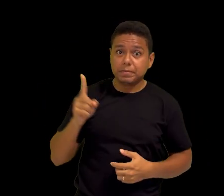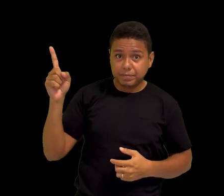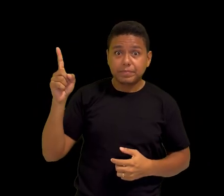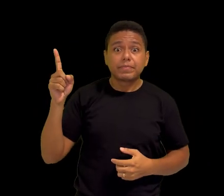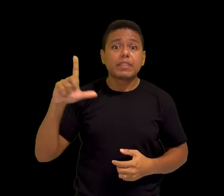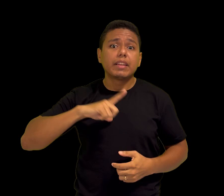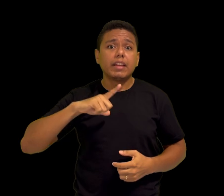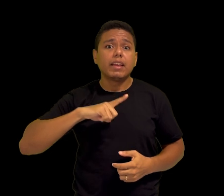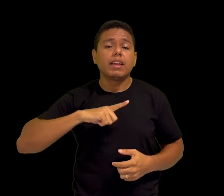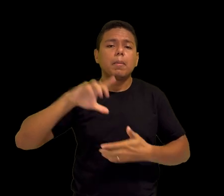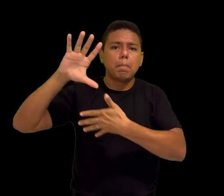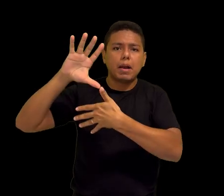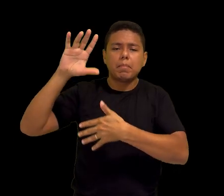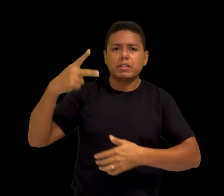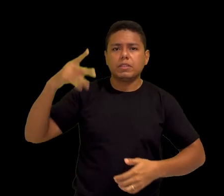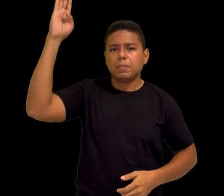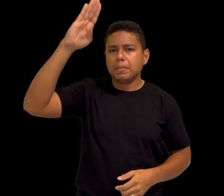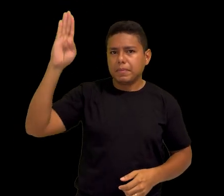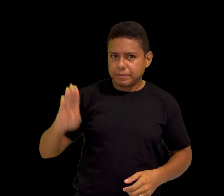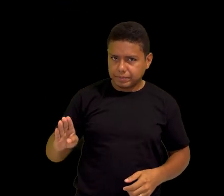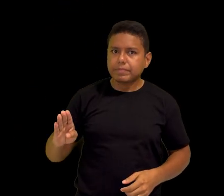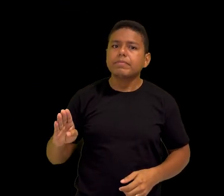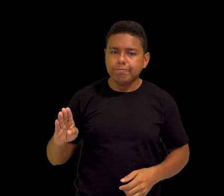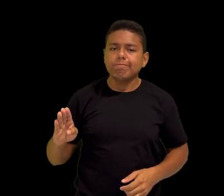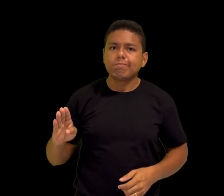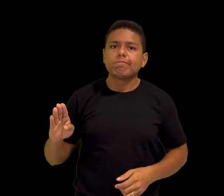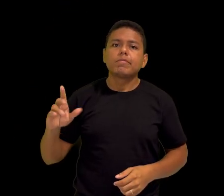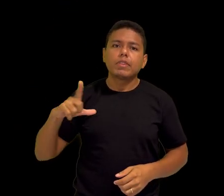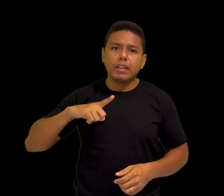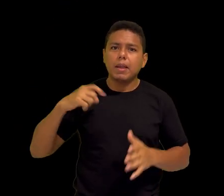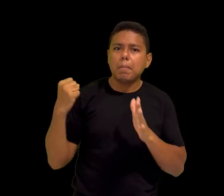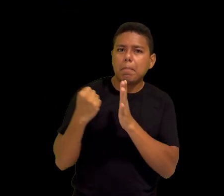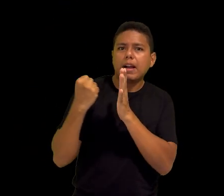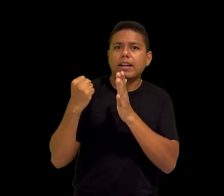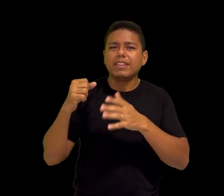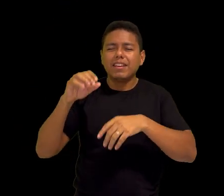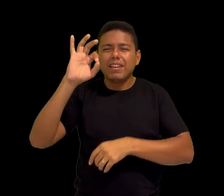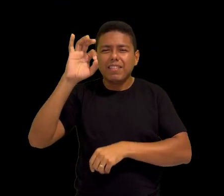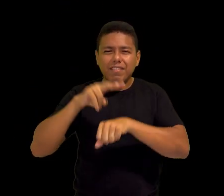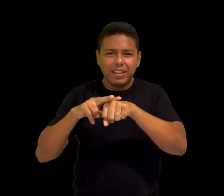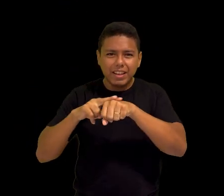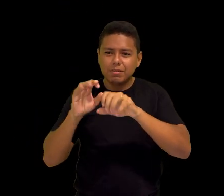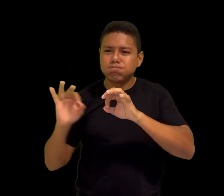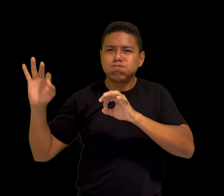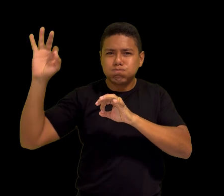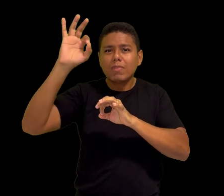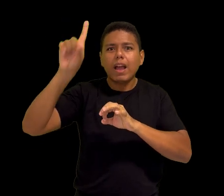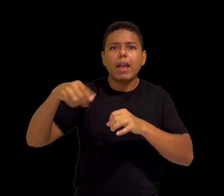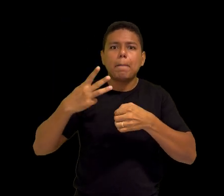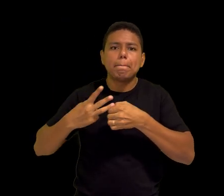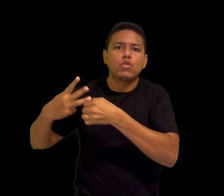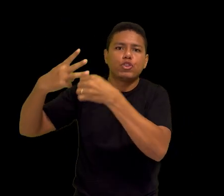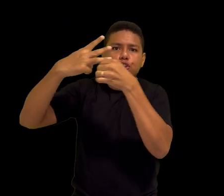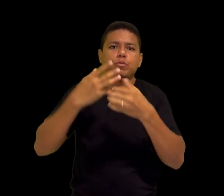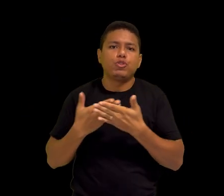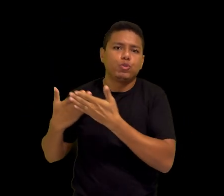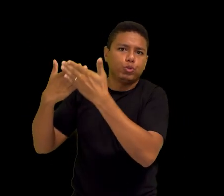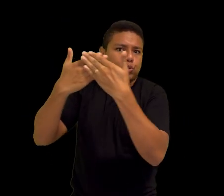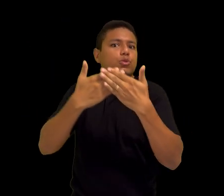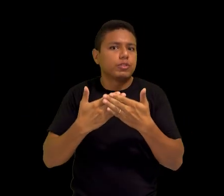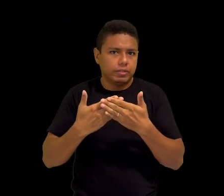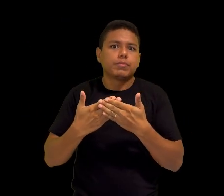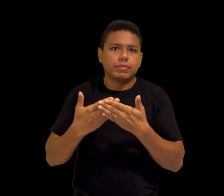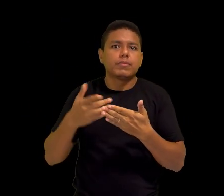a gente tem aqui um mapa do Brasil, né? Marcando, né? Cada bolinha verde dessas indica um município que foi estudado